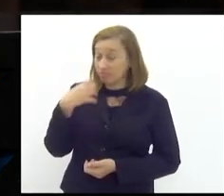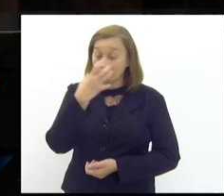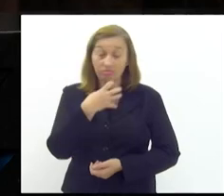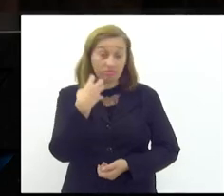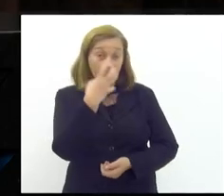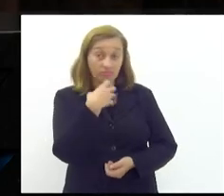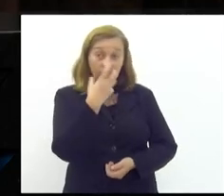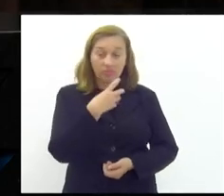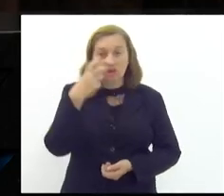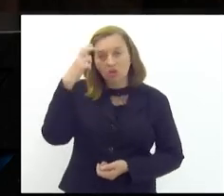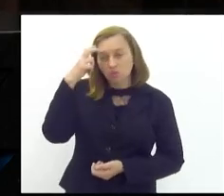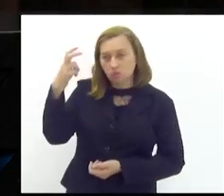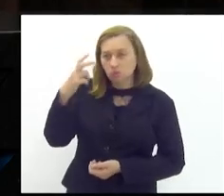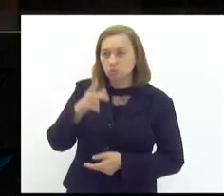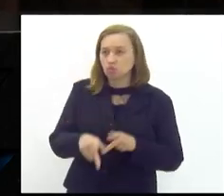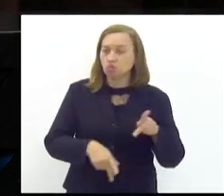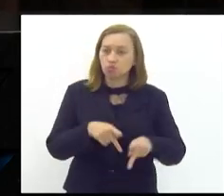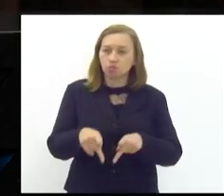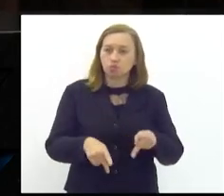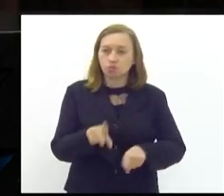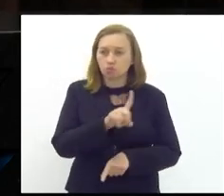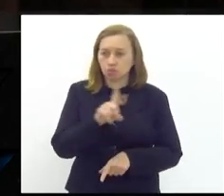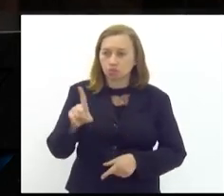a cultura popular